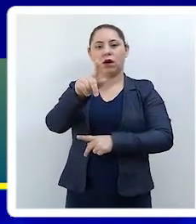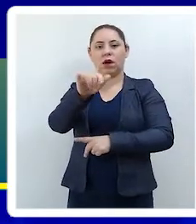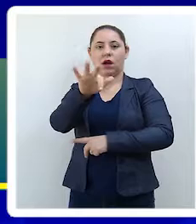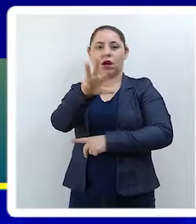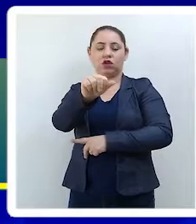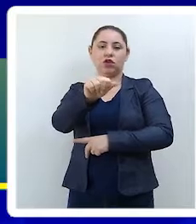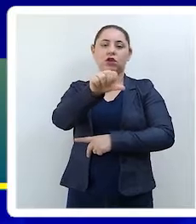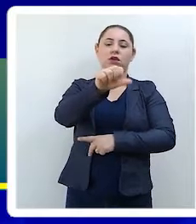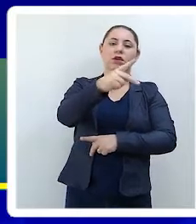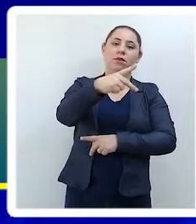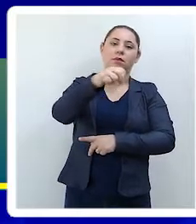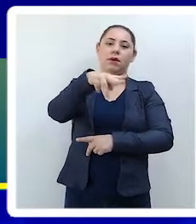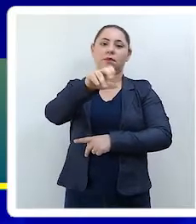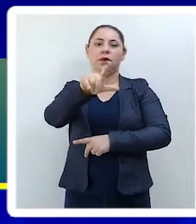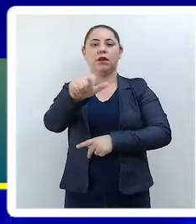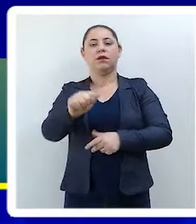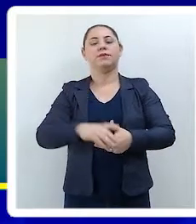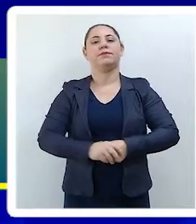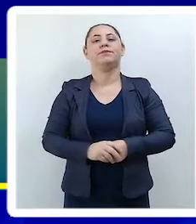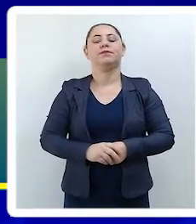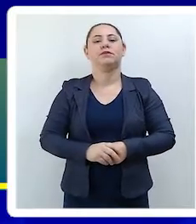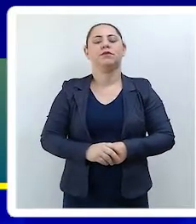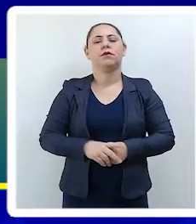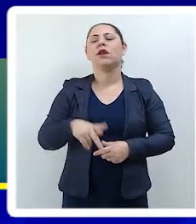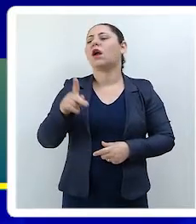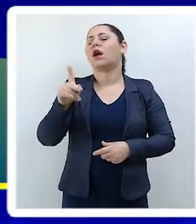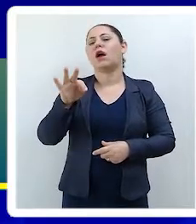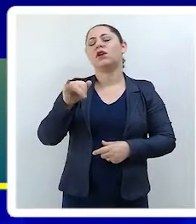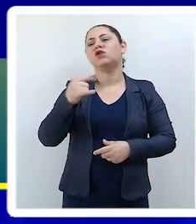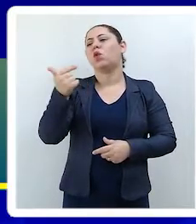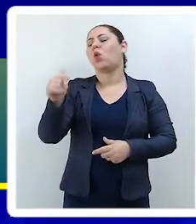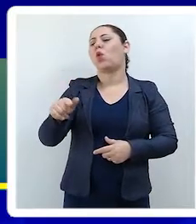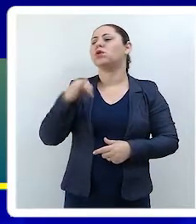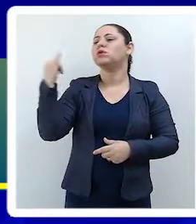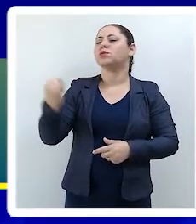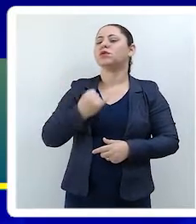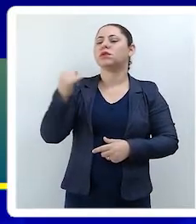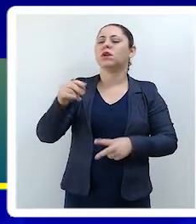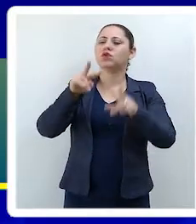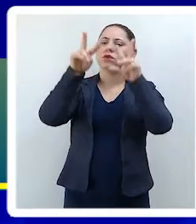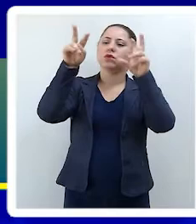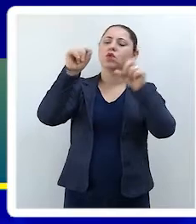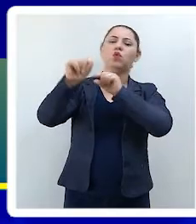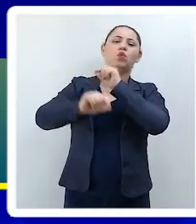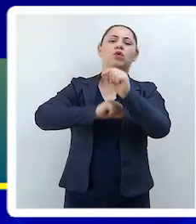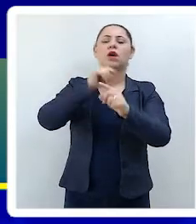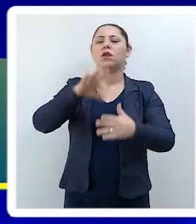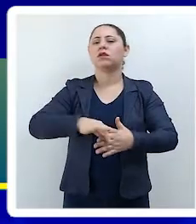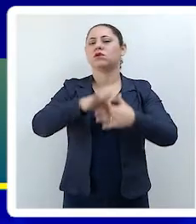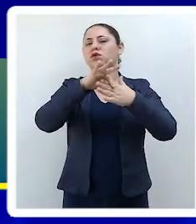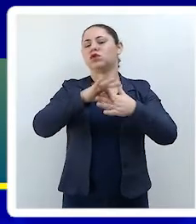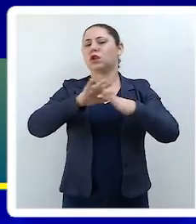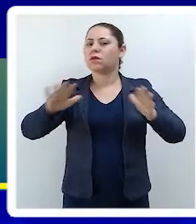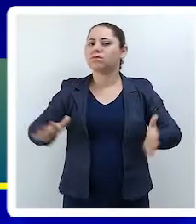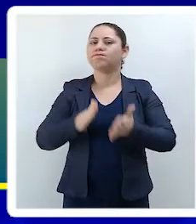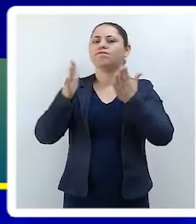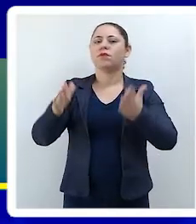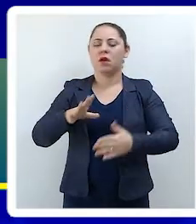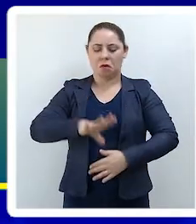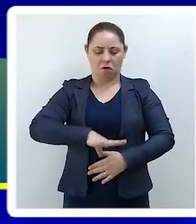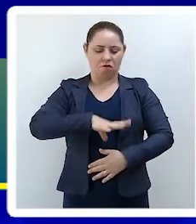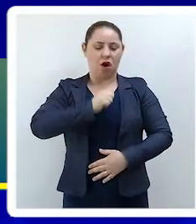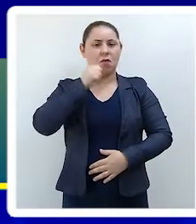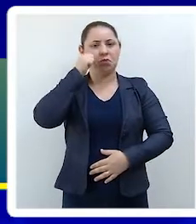Kátia Souza e Pamela Gomes. Kátia, uma outra questão muito importante que deve ser pontuada é o destaque para o estímulo